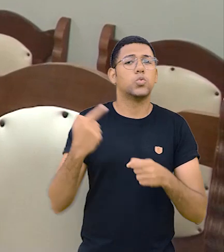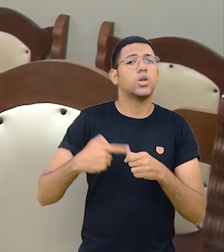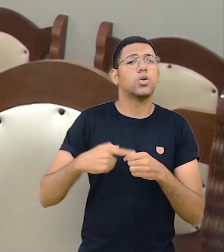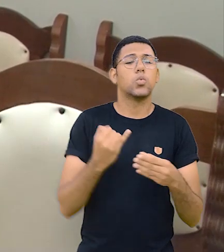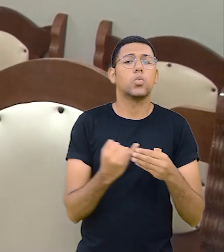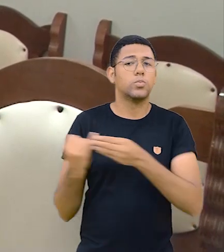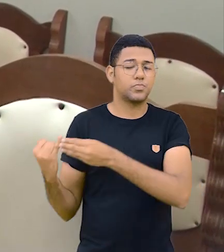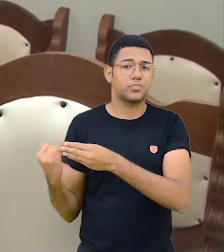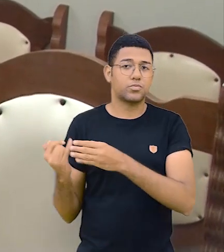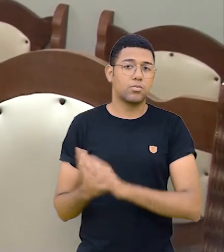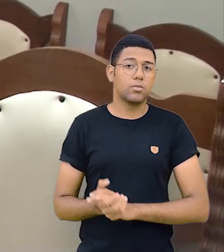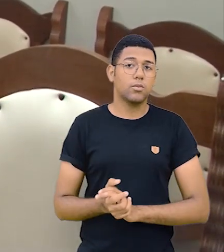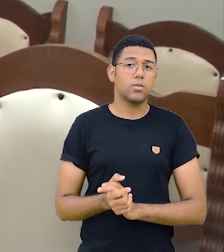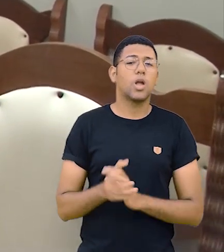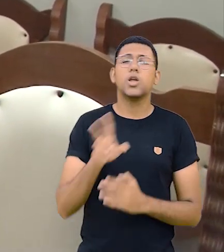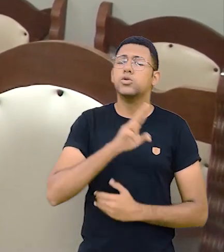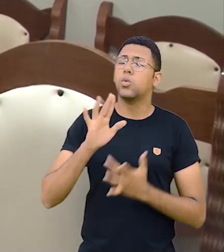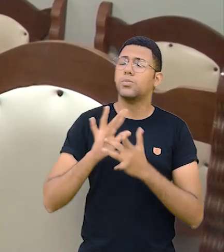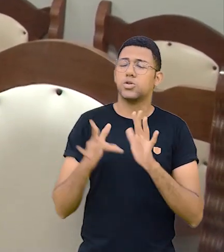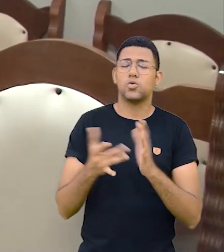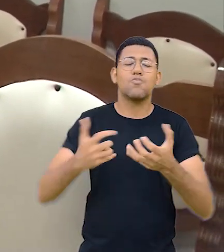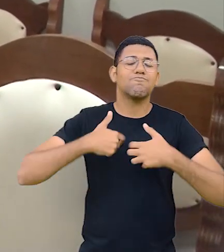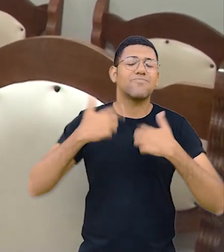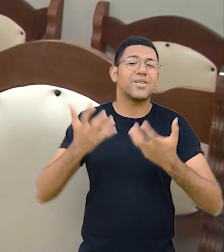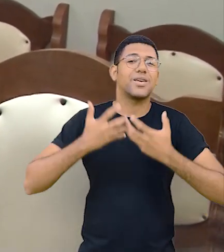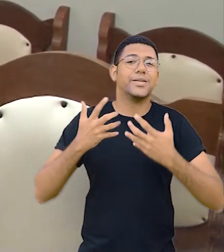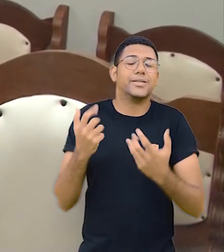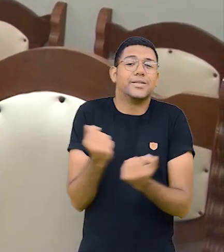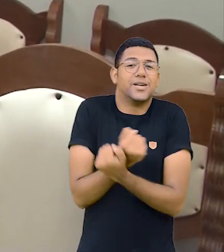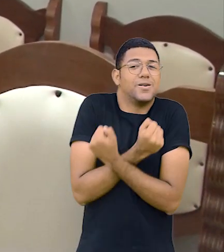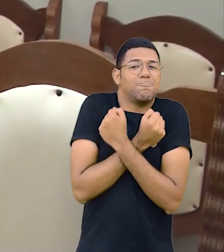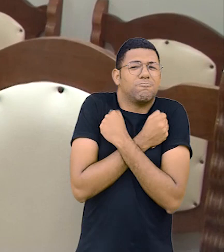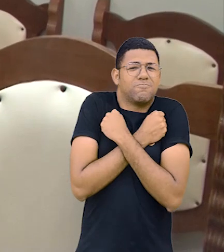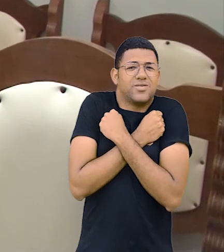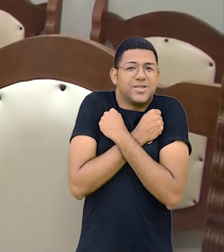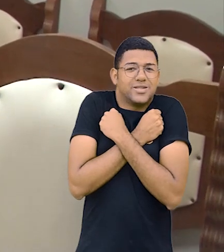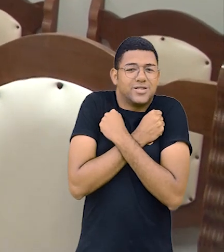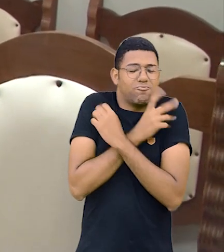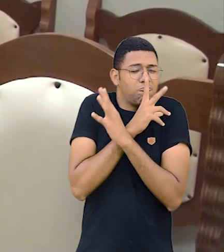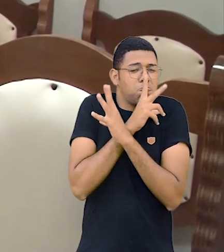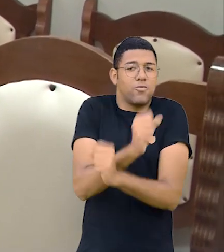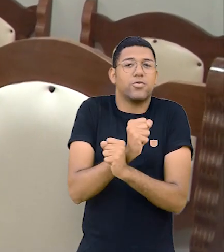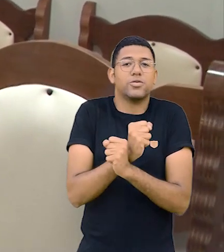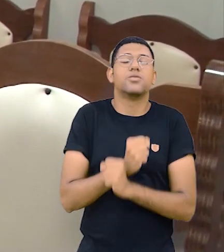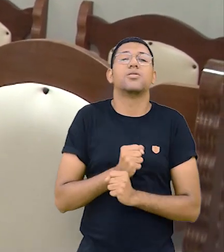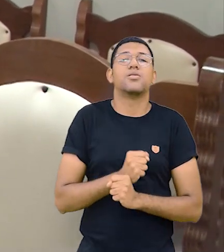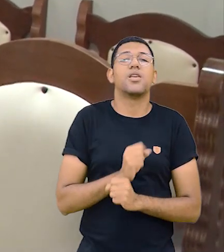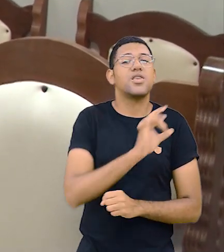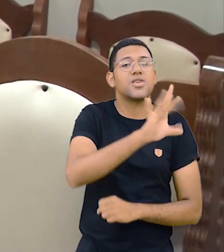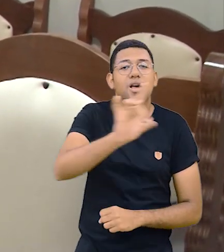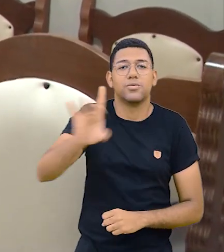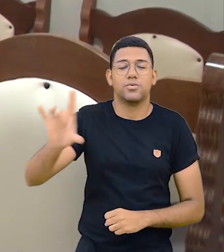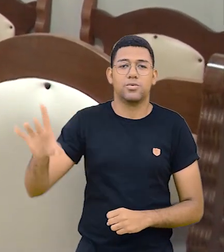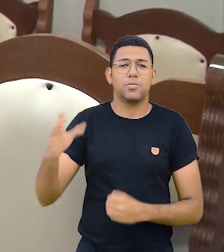quero, em nome de Jesus, dar um forte abraço em vocês. Muito obrigado,